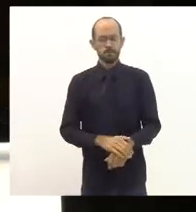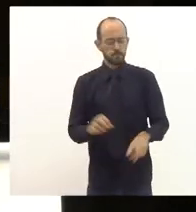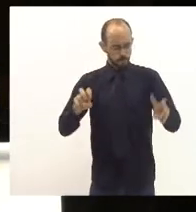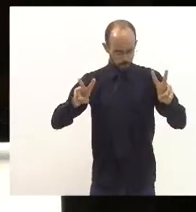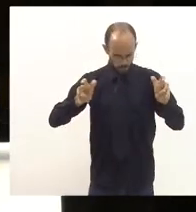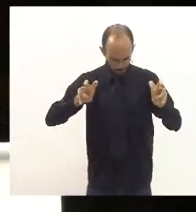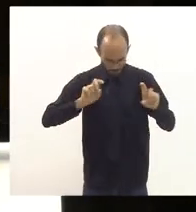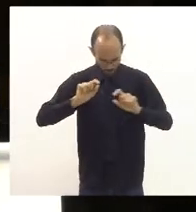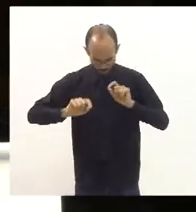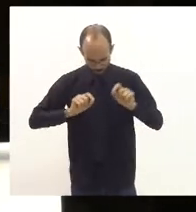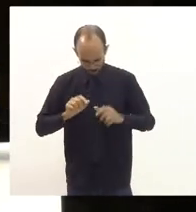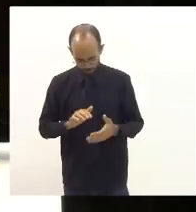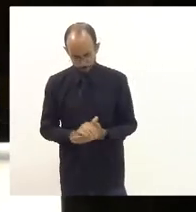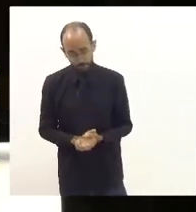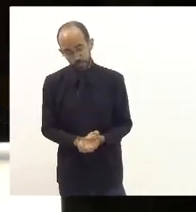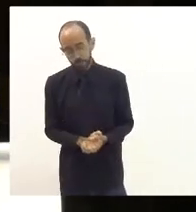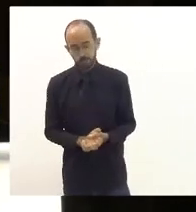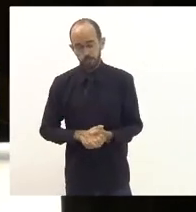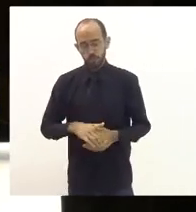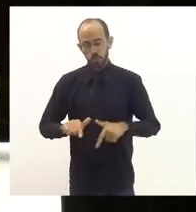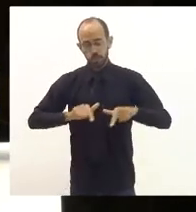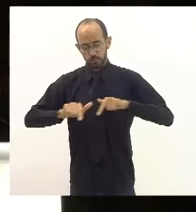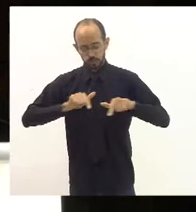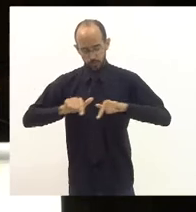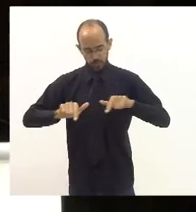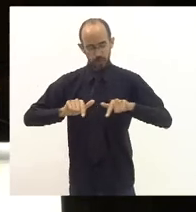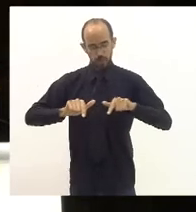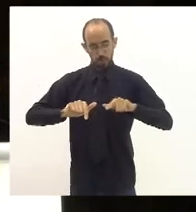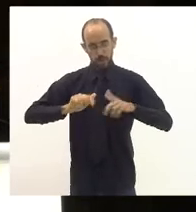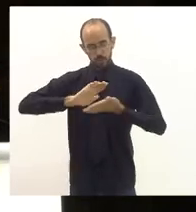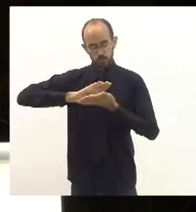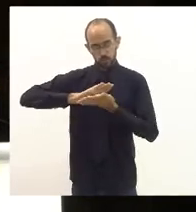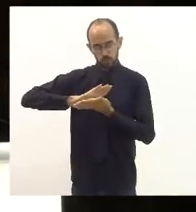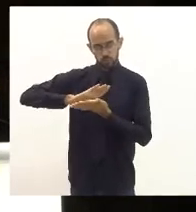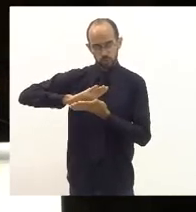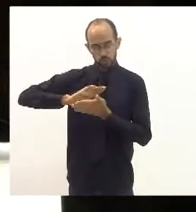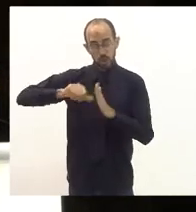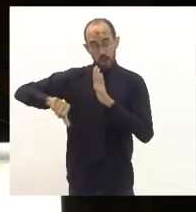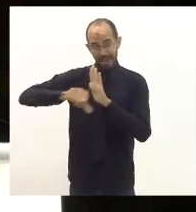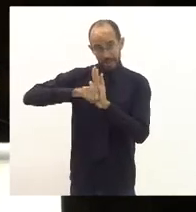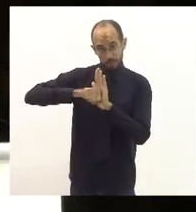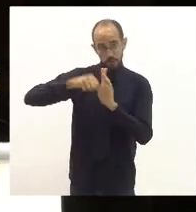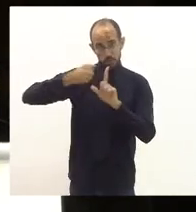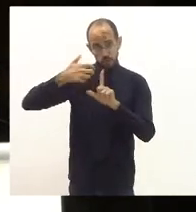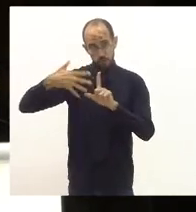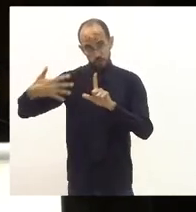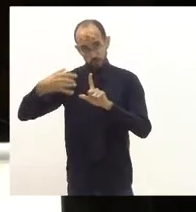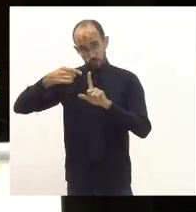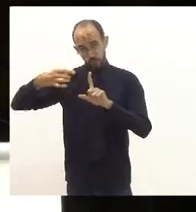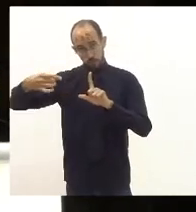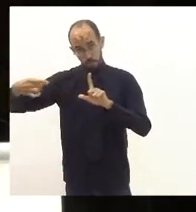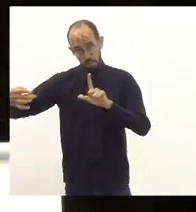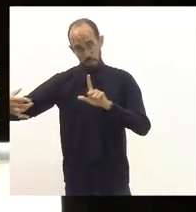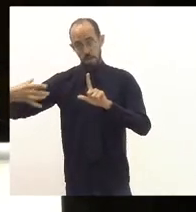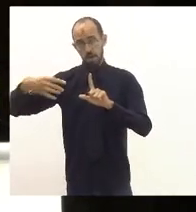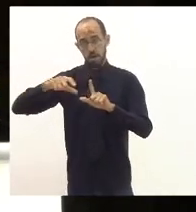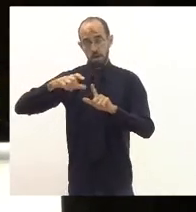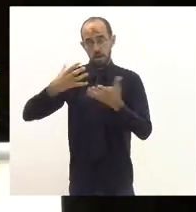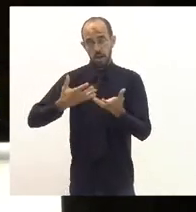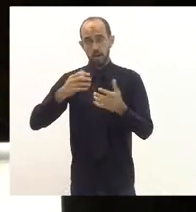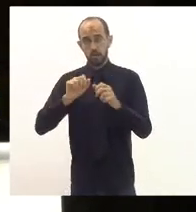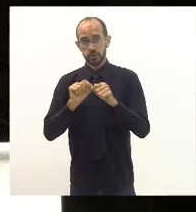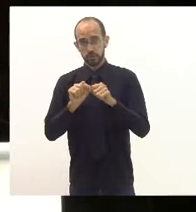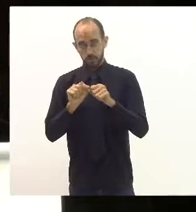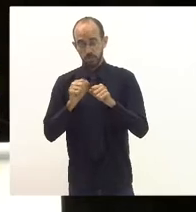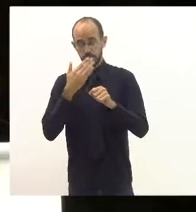relação à atuação nos crimes de LGBTfobia, para fechar, eu queria fazer assim, um pedido para que